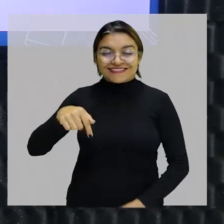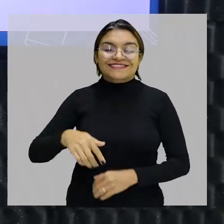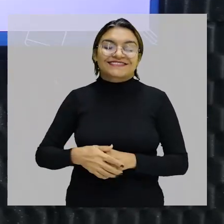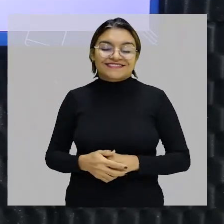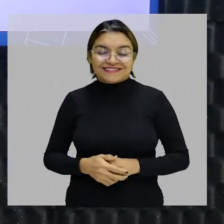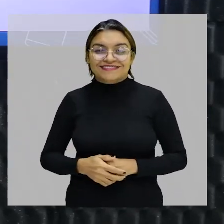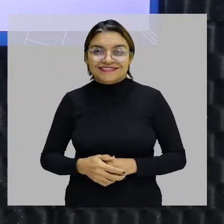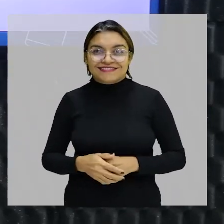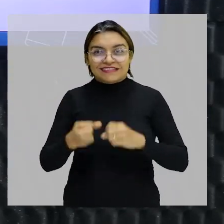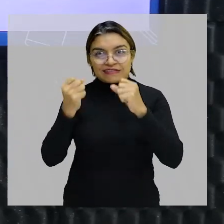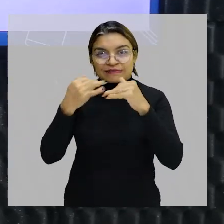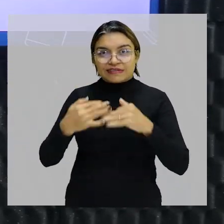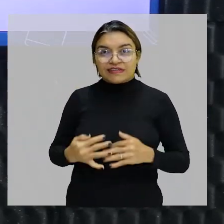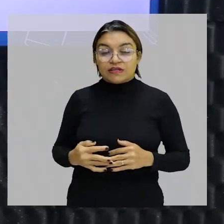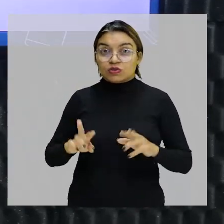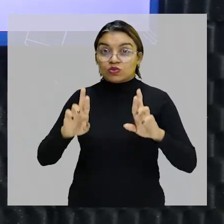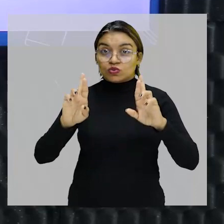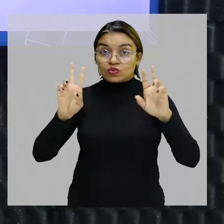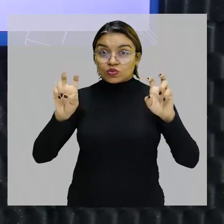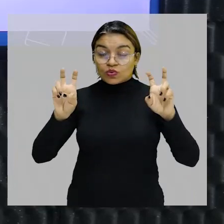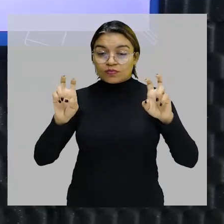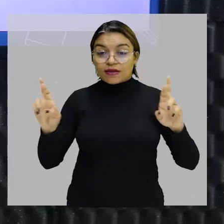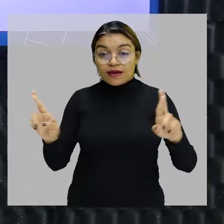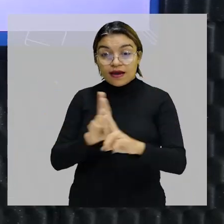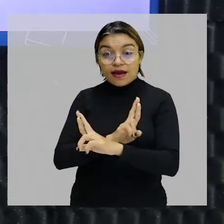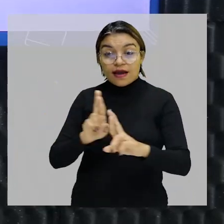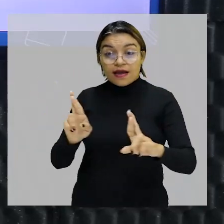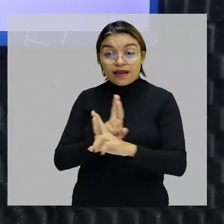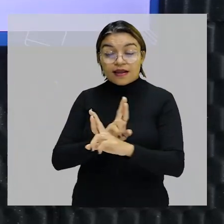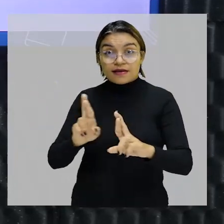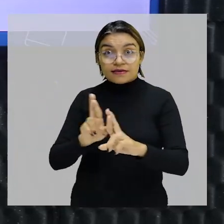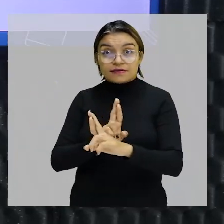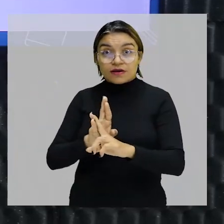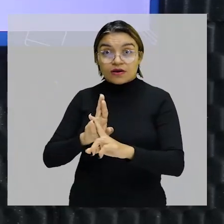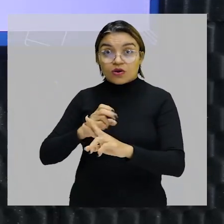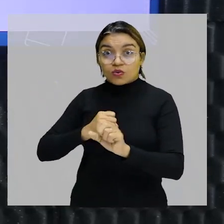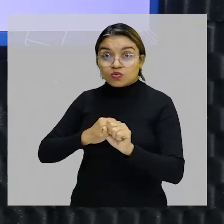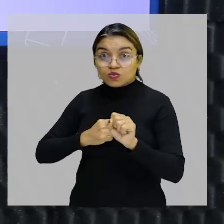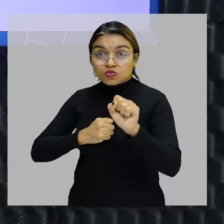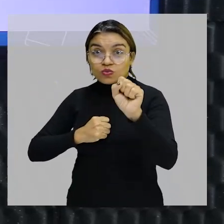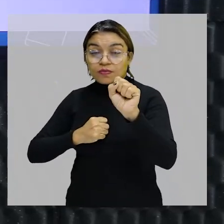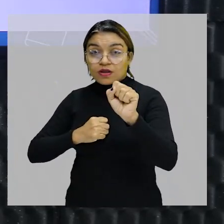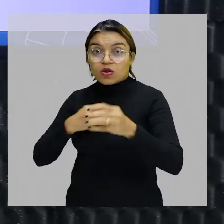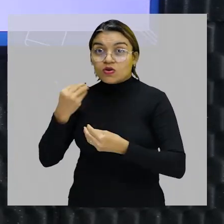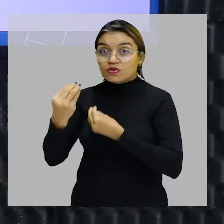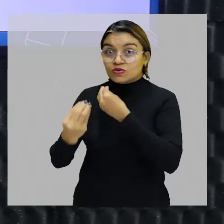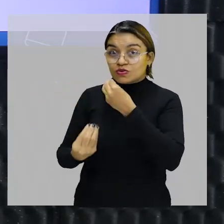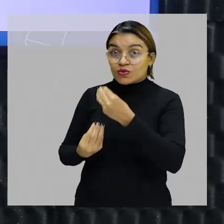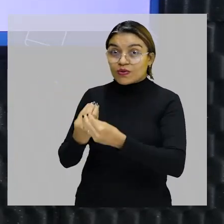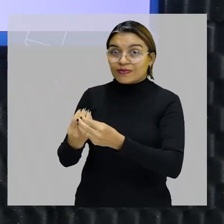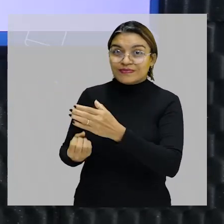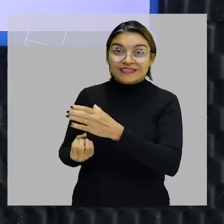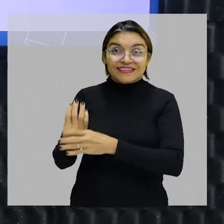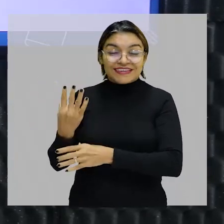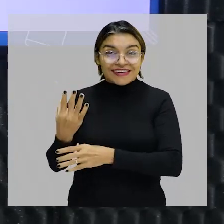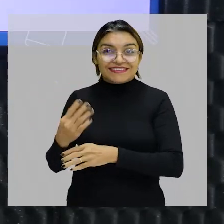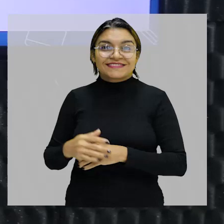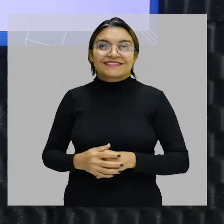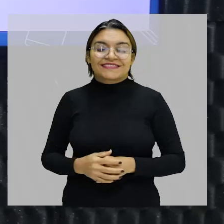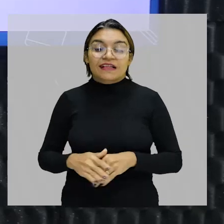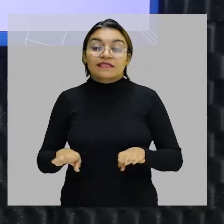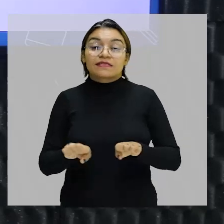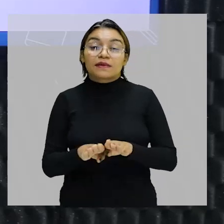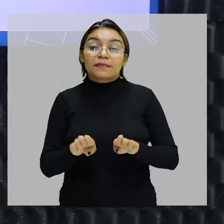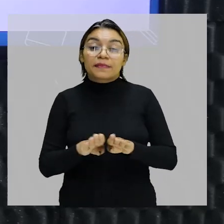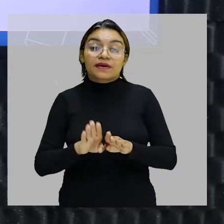sobre a relação desses super-heróis, na verdade, o surgimento desses super-heróis com